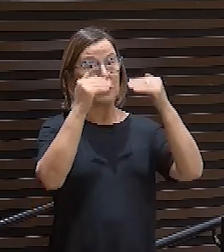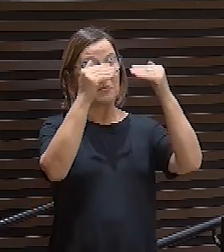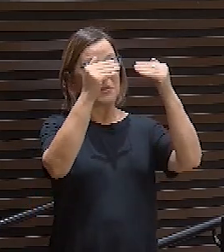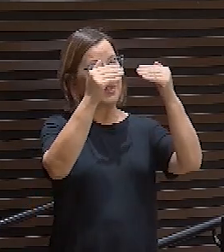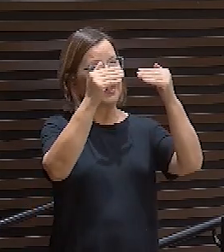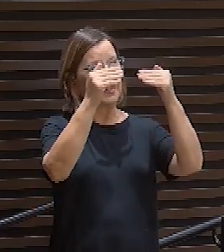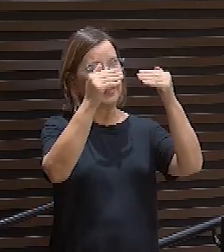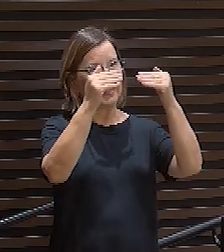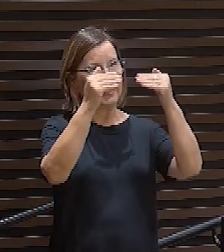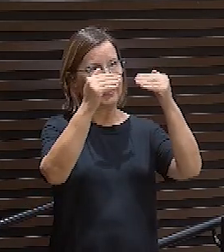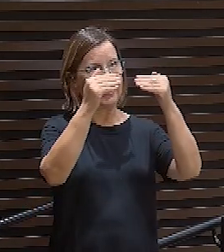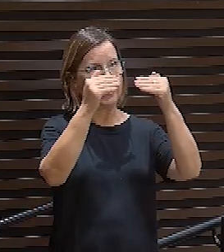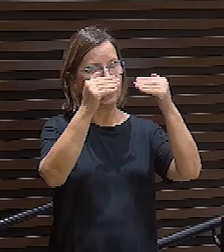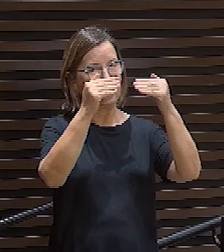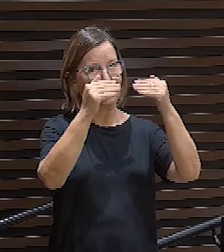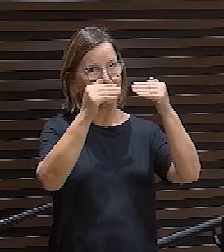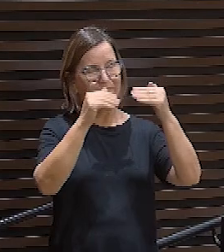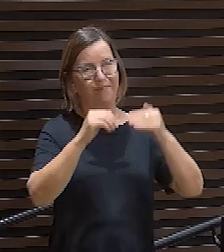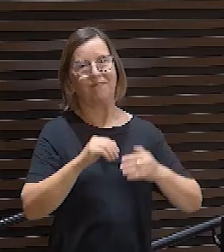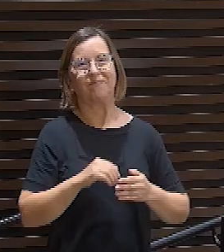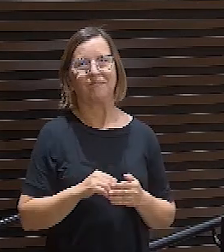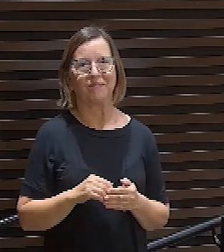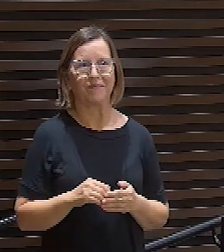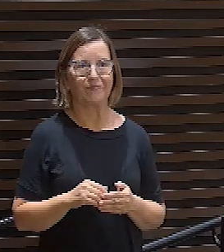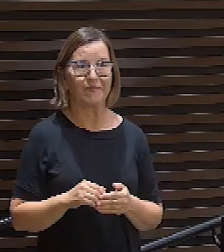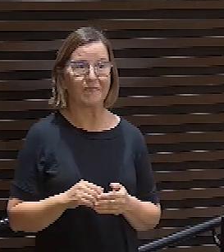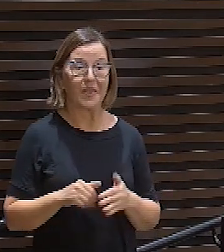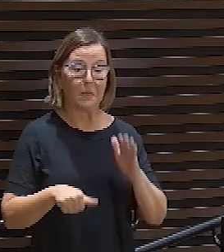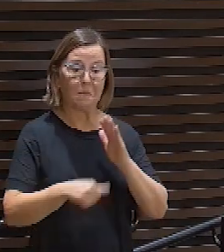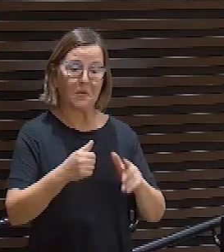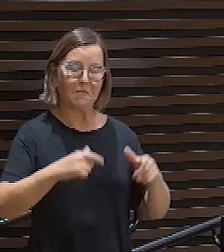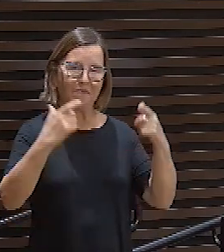Supremacia é hegemonia, é primazia,